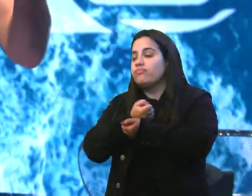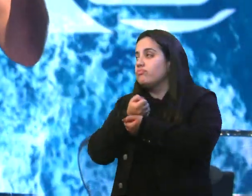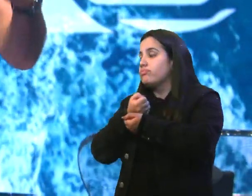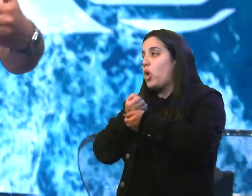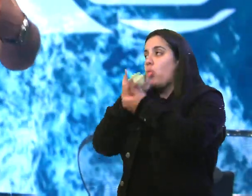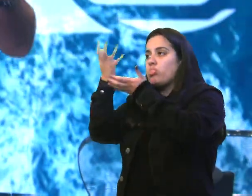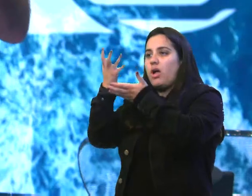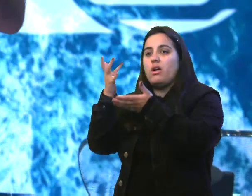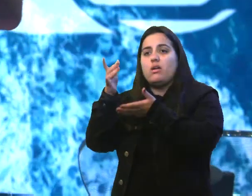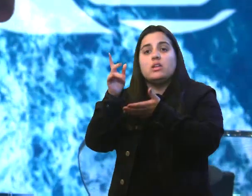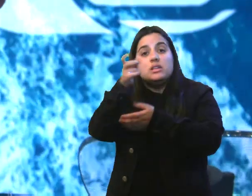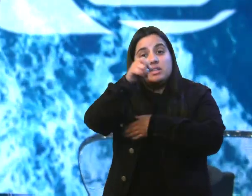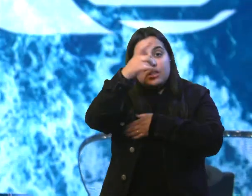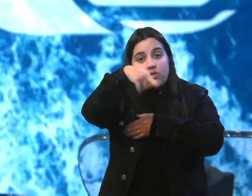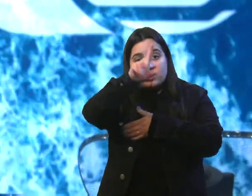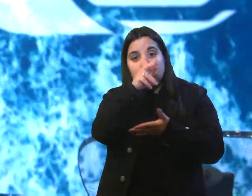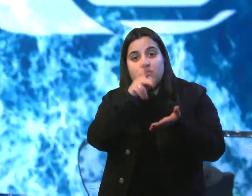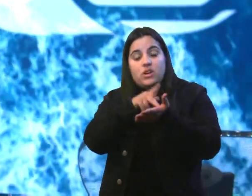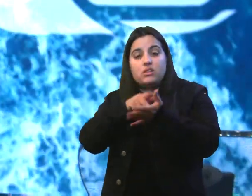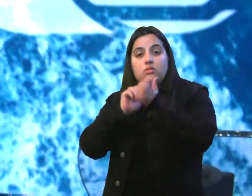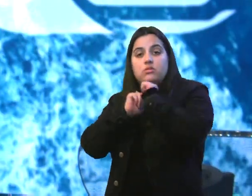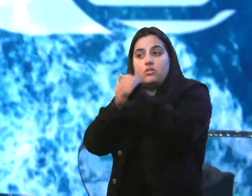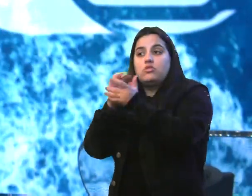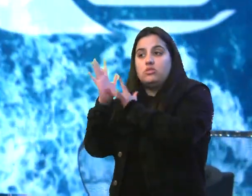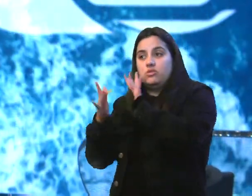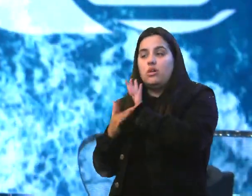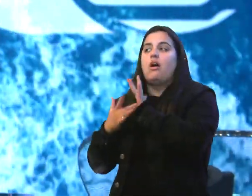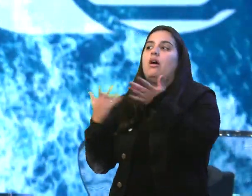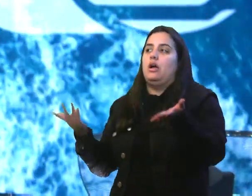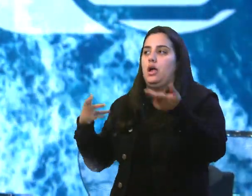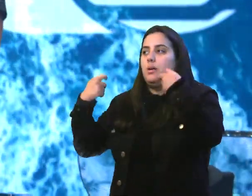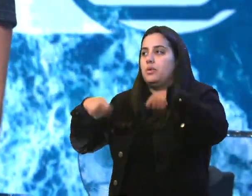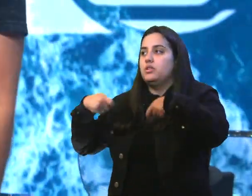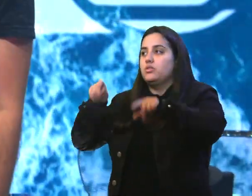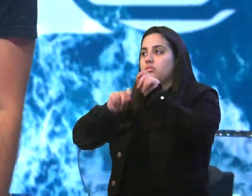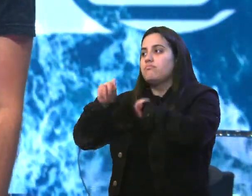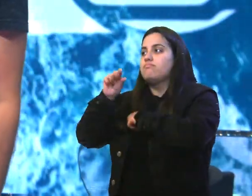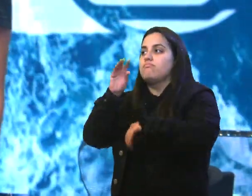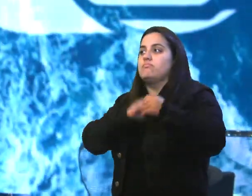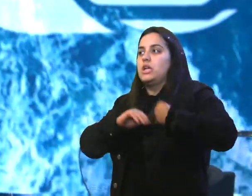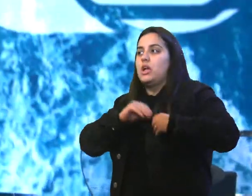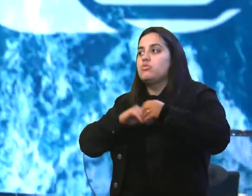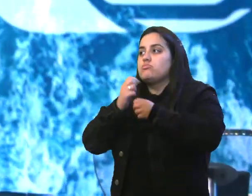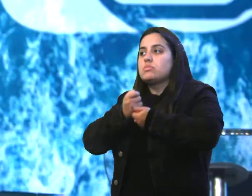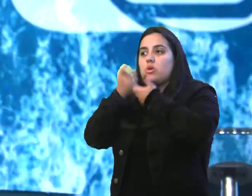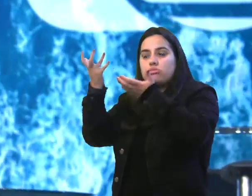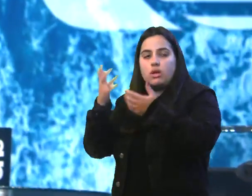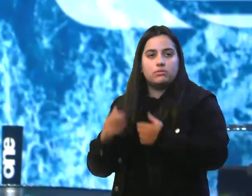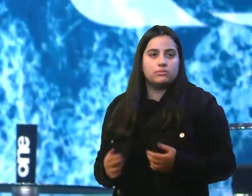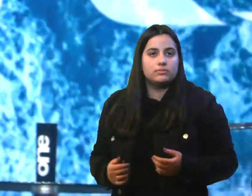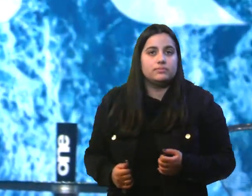Jesus confessa os seus pecados. Um verdadeiro seguidor de Jesus,